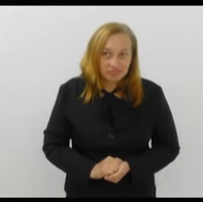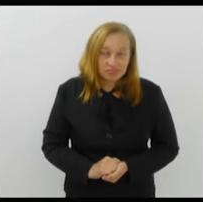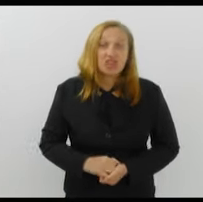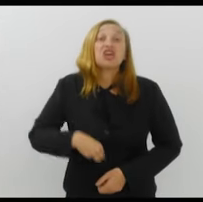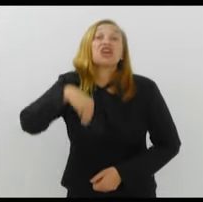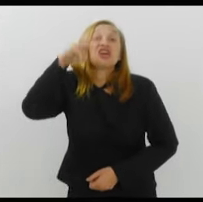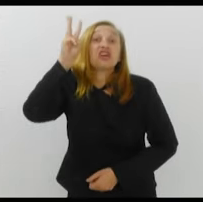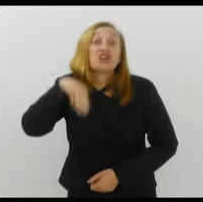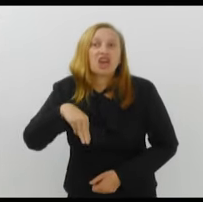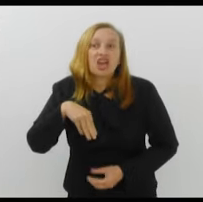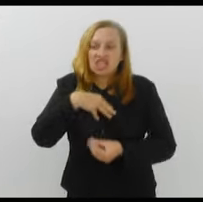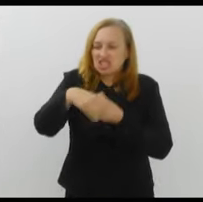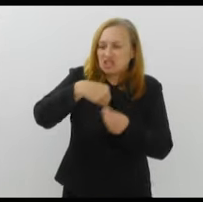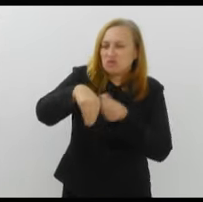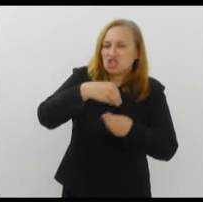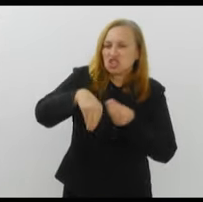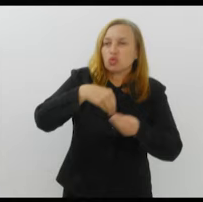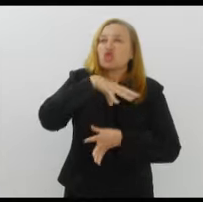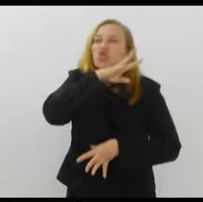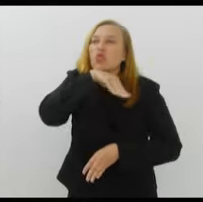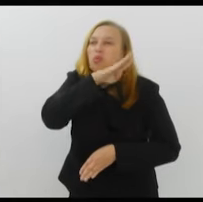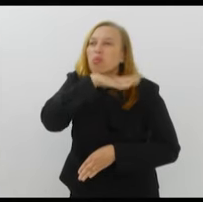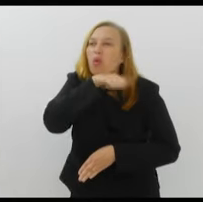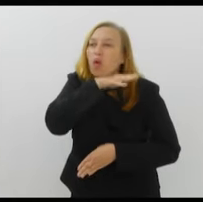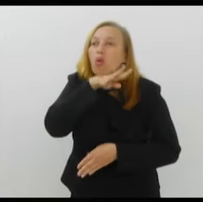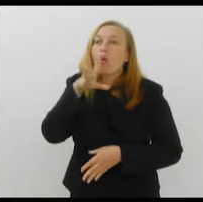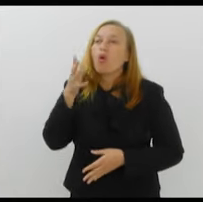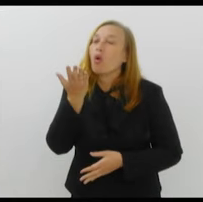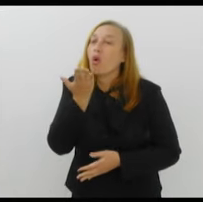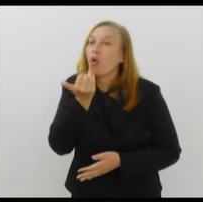quem se mistura com porcos, farelo come.